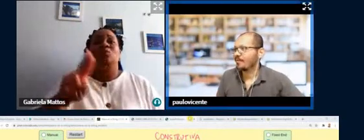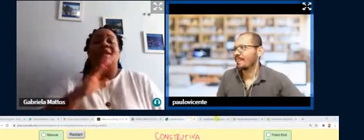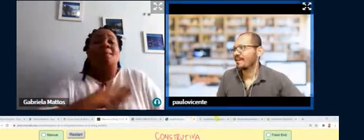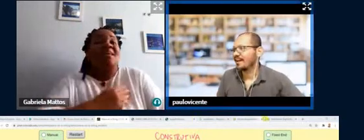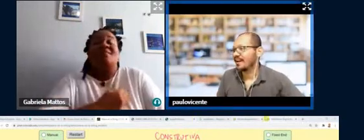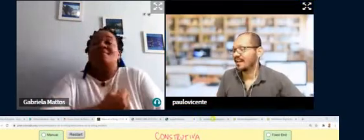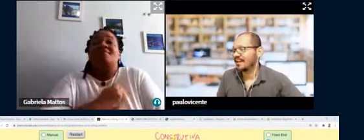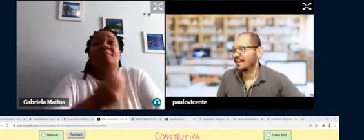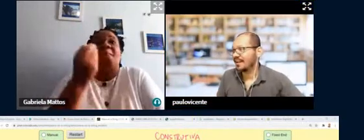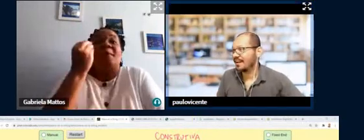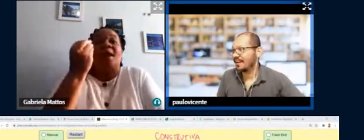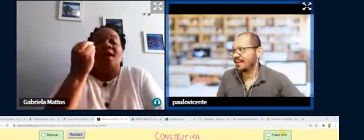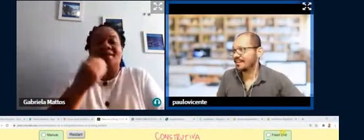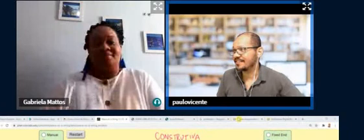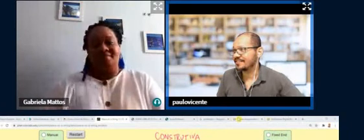Bom,